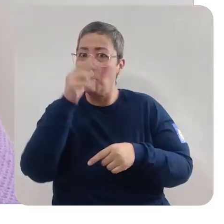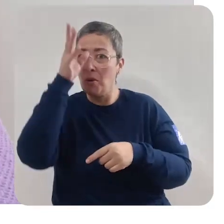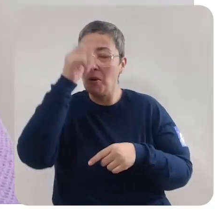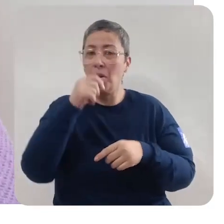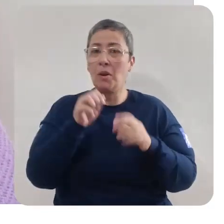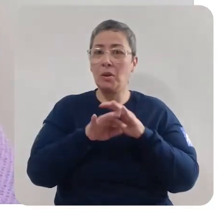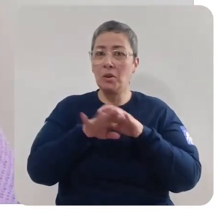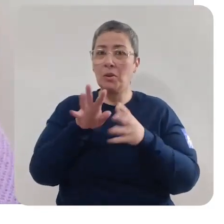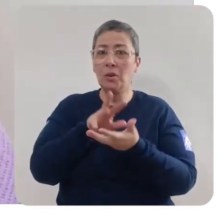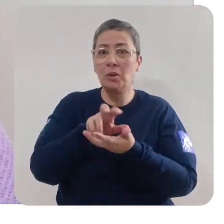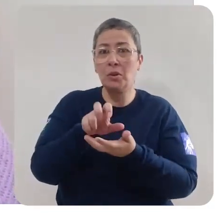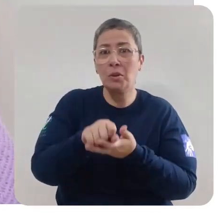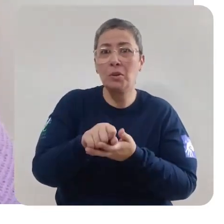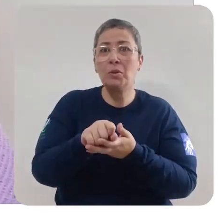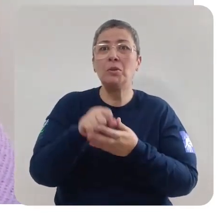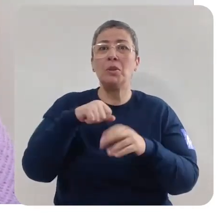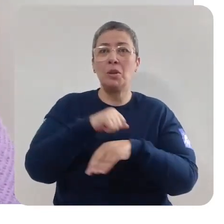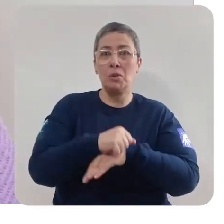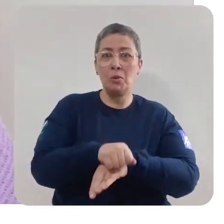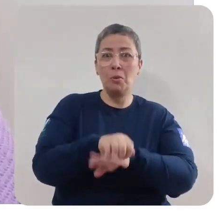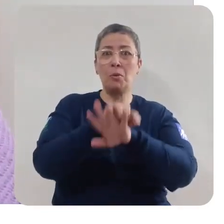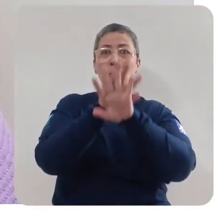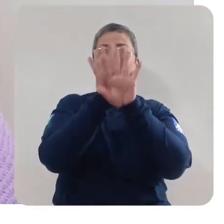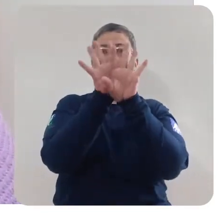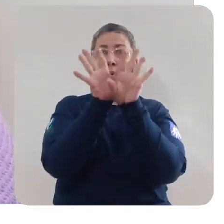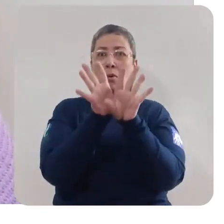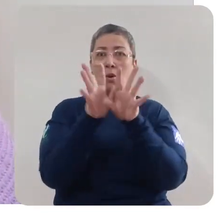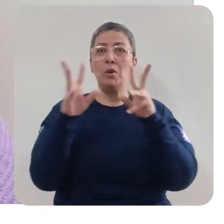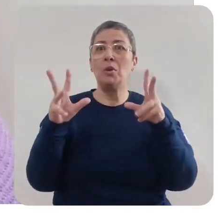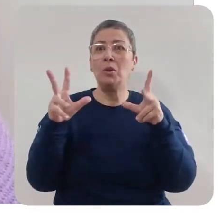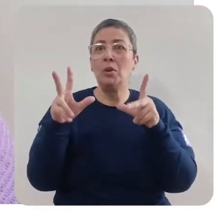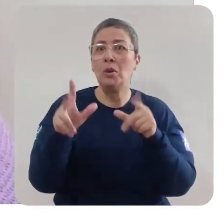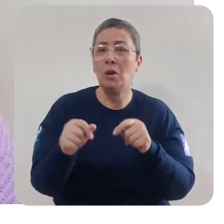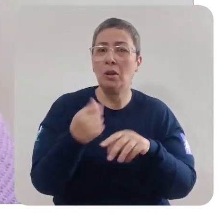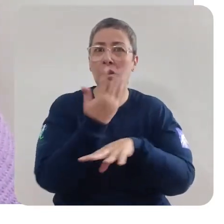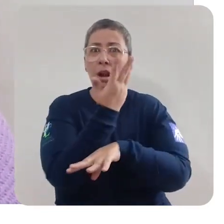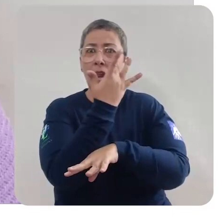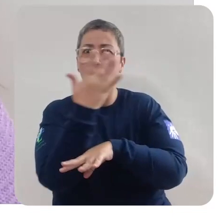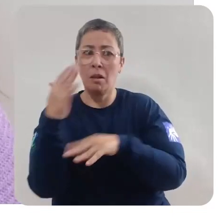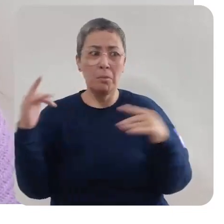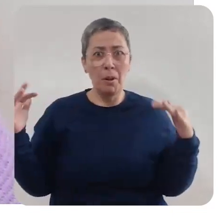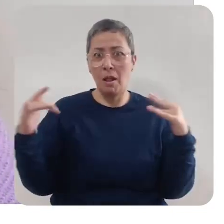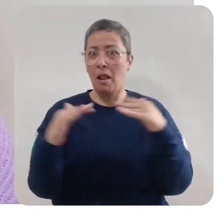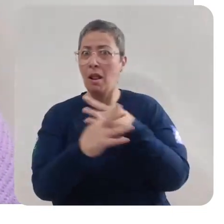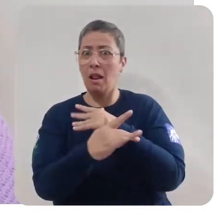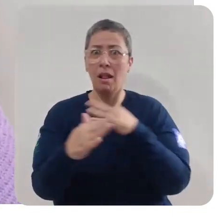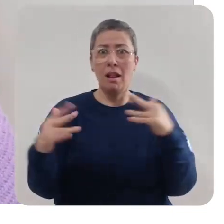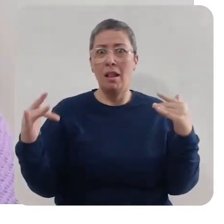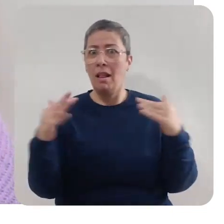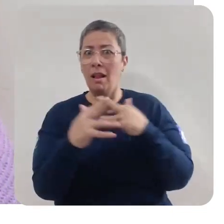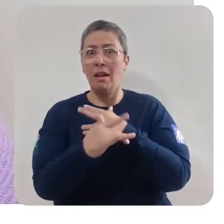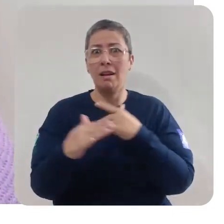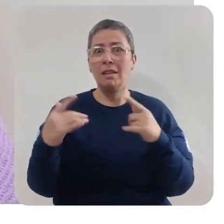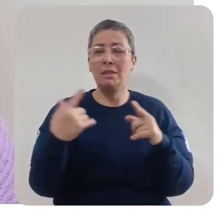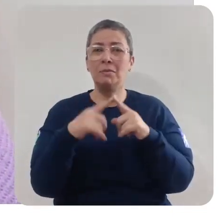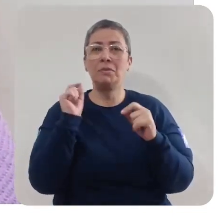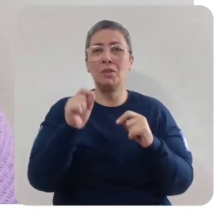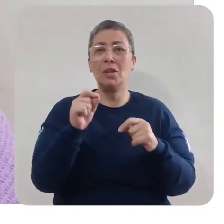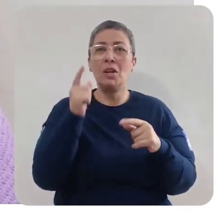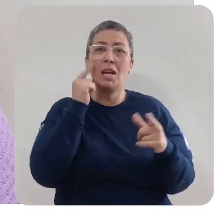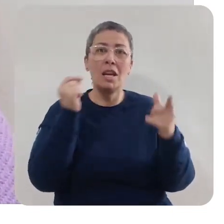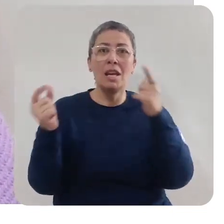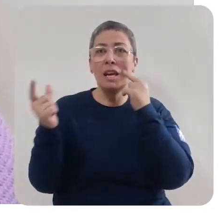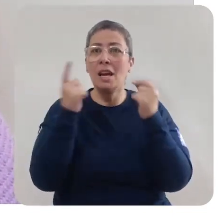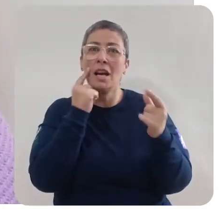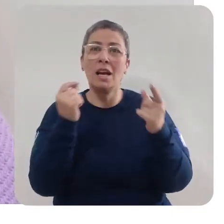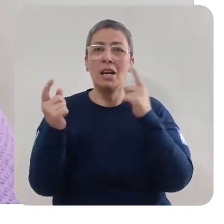o tatu e o pavão. E toda a mata ficou num vai e vem adoidado. Muitos